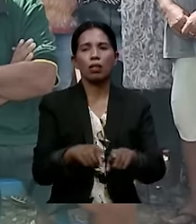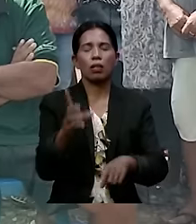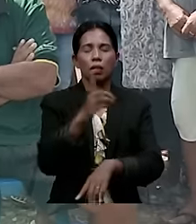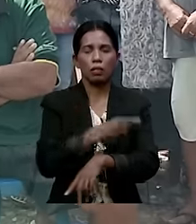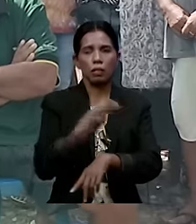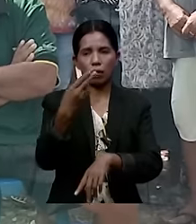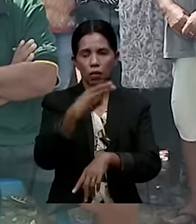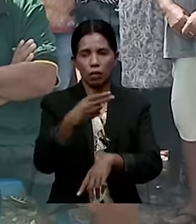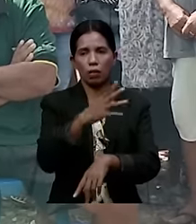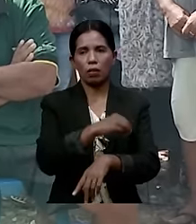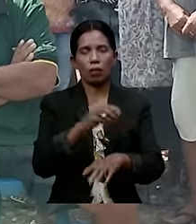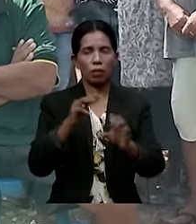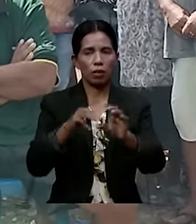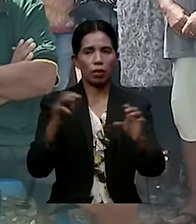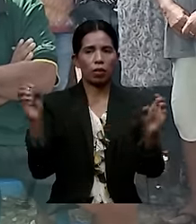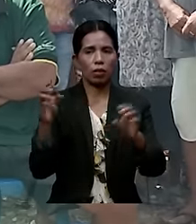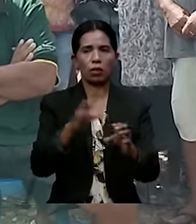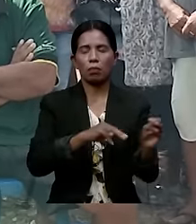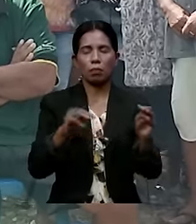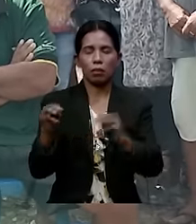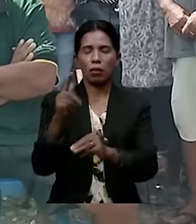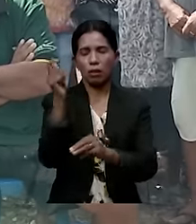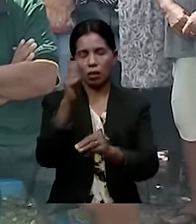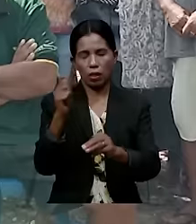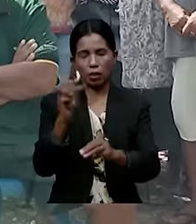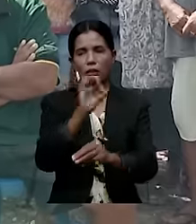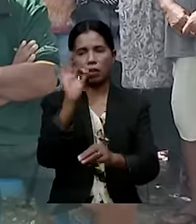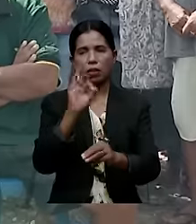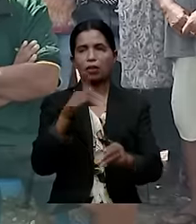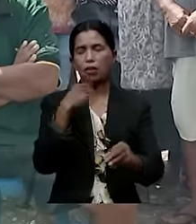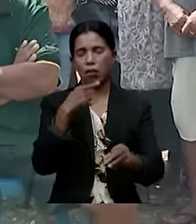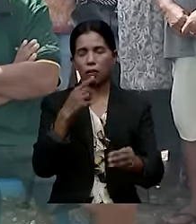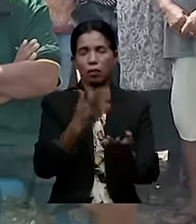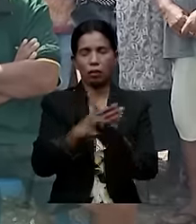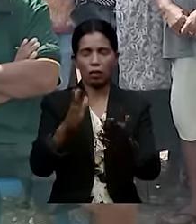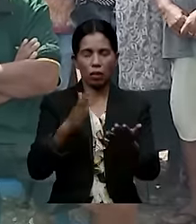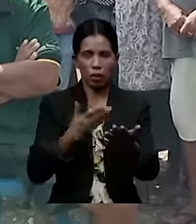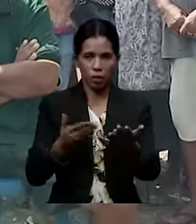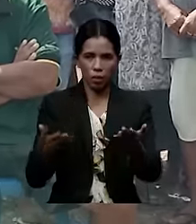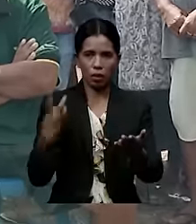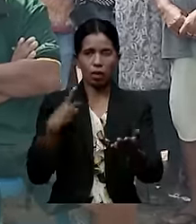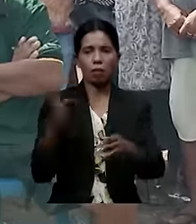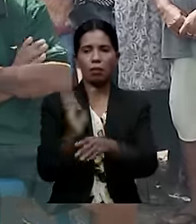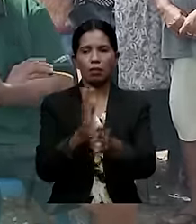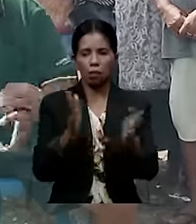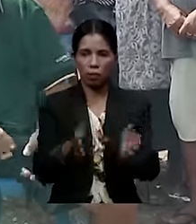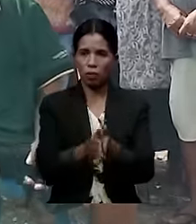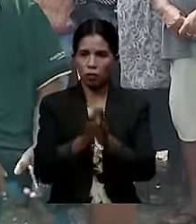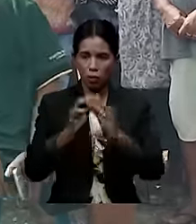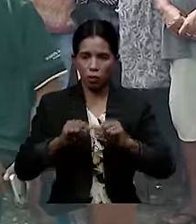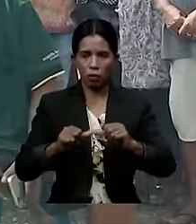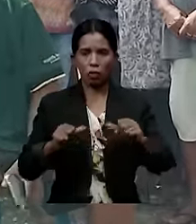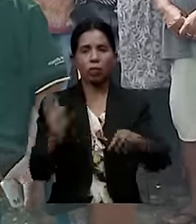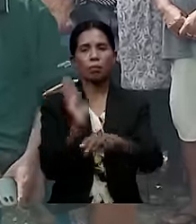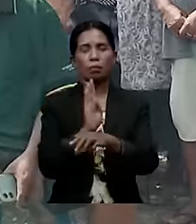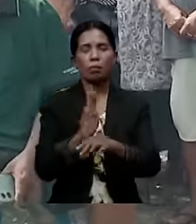quinta mercado la rame satang muda ba lorong terza ho sexta. Selos mak atuhola sasang. Ami negosiante husu atu continua bazar na